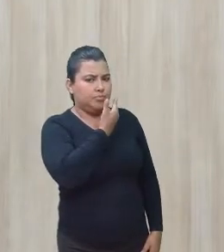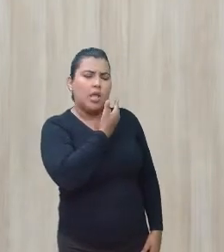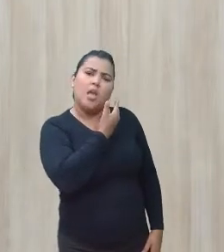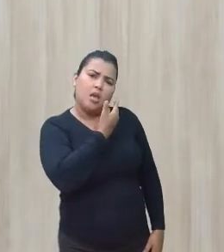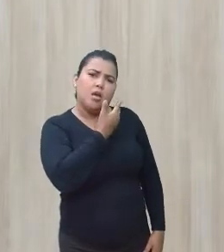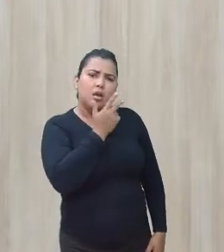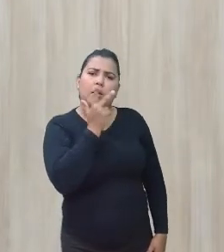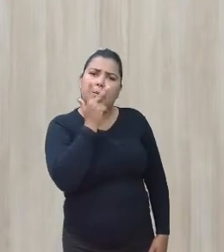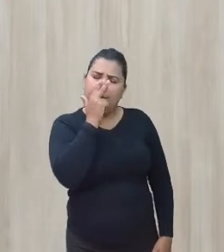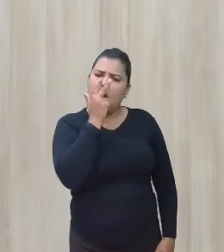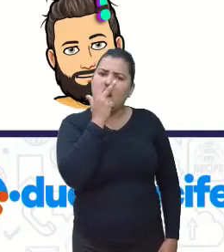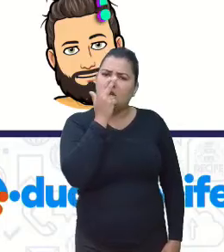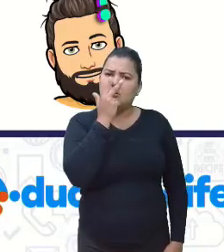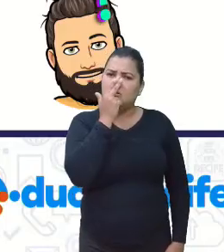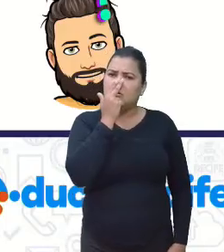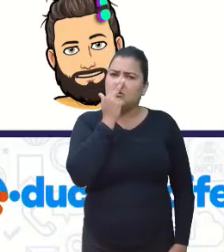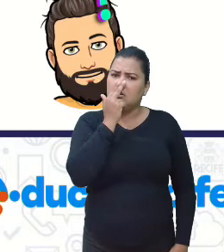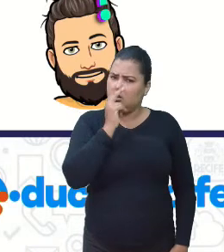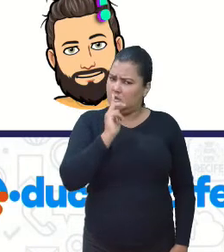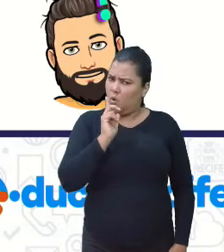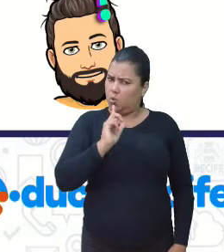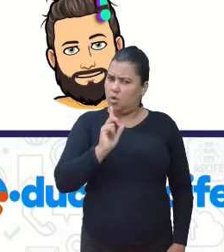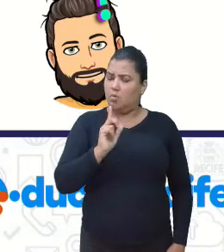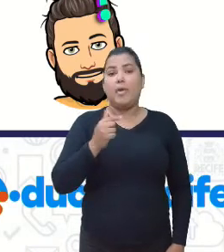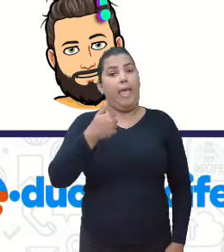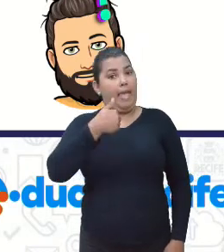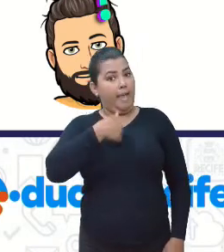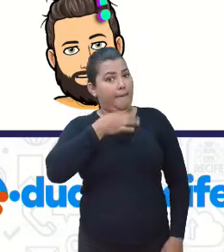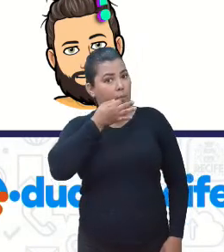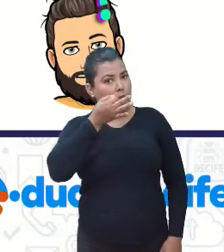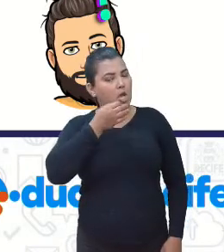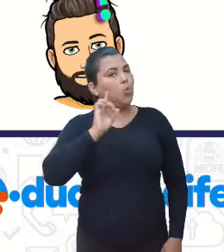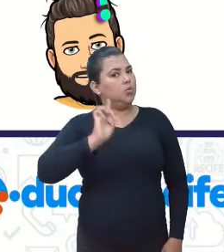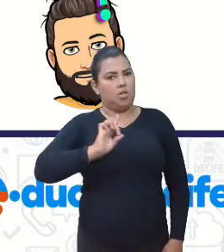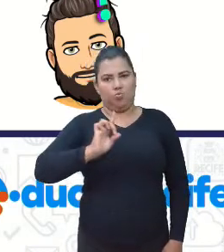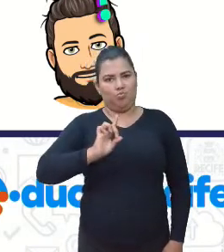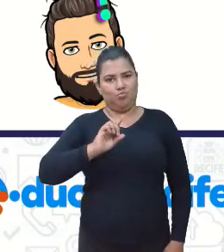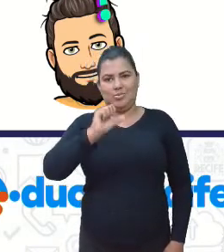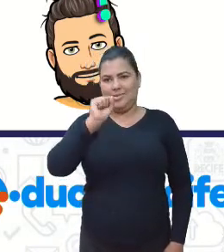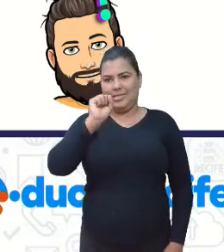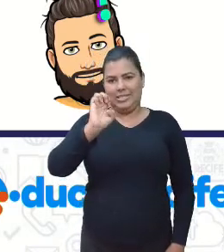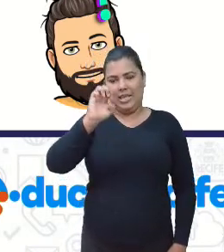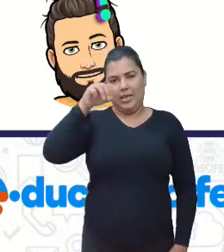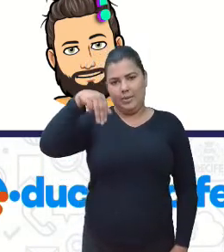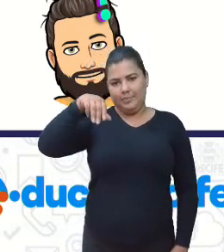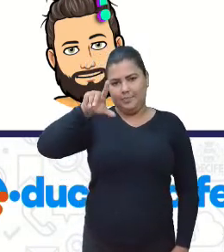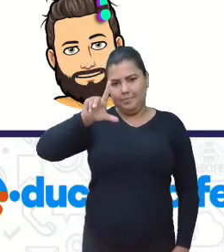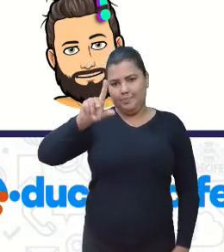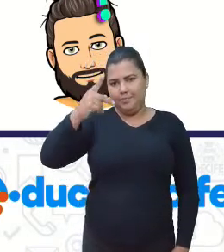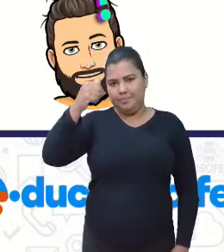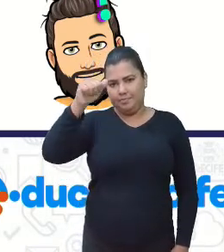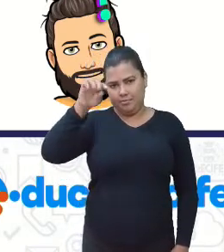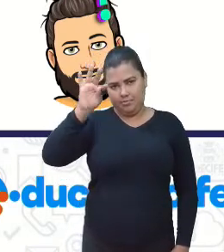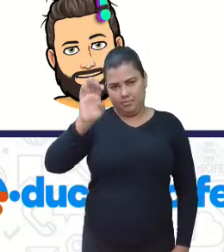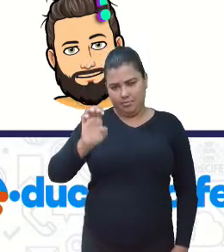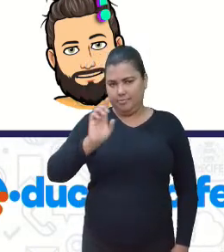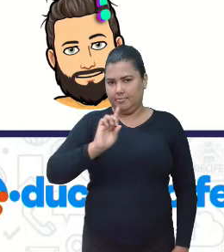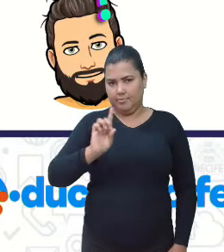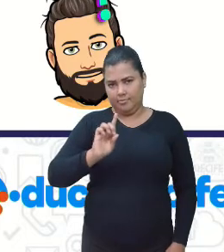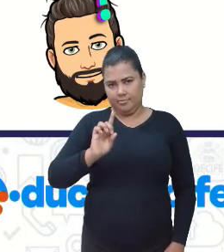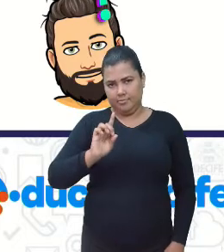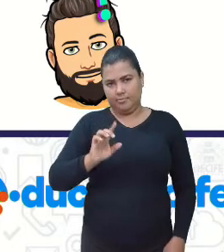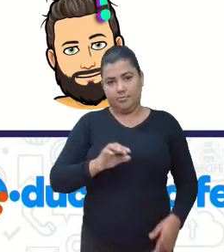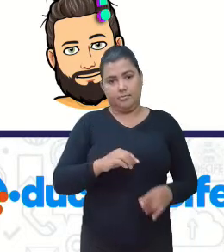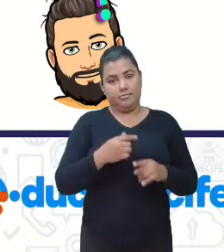eu diria que esses dois cadernos eles não são semelhantes. Perceba que a altura não é tão diferente com relação